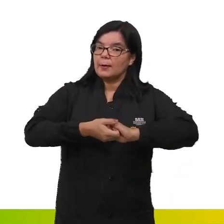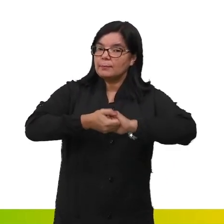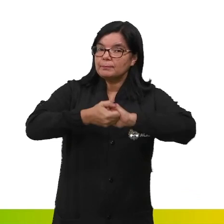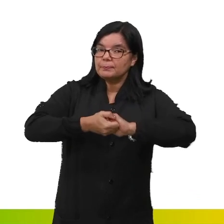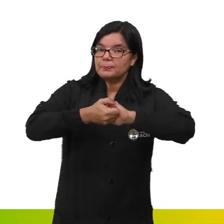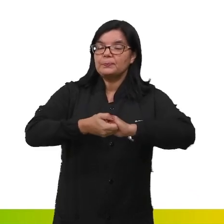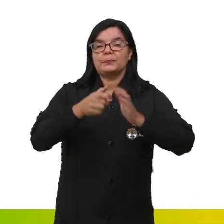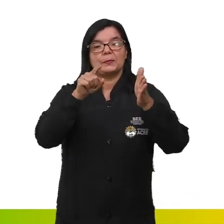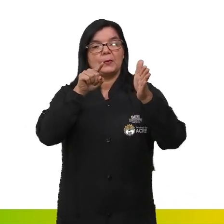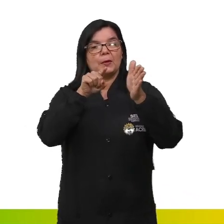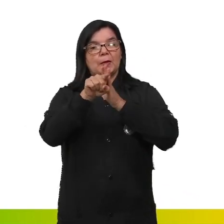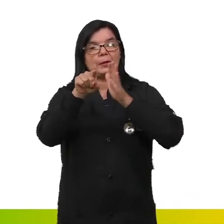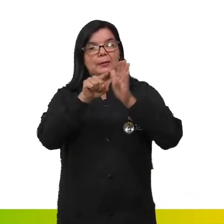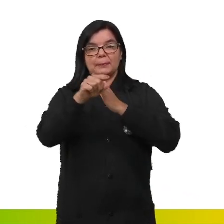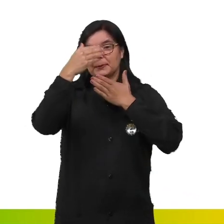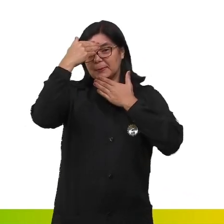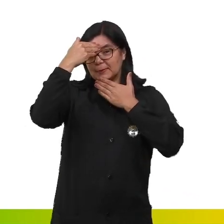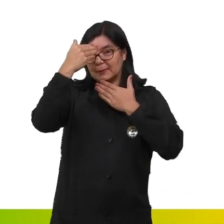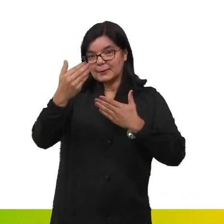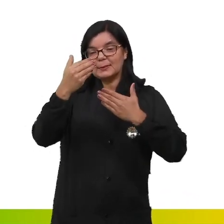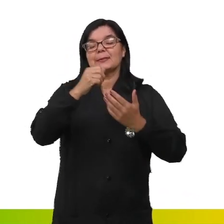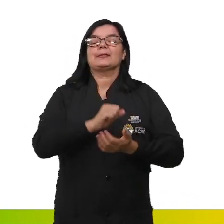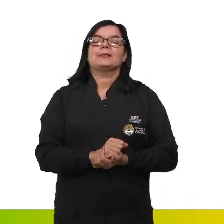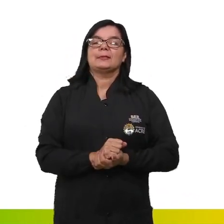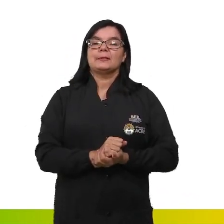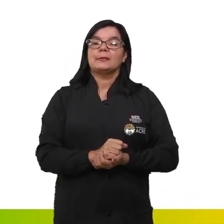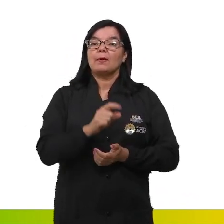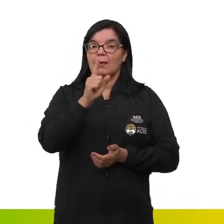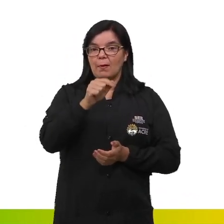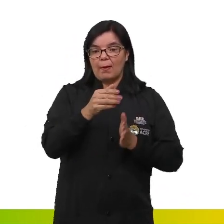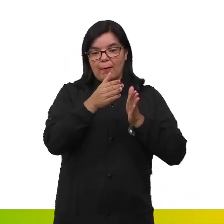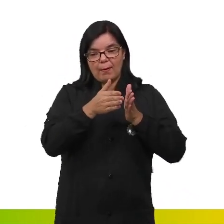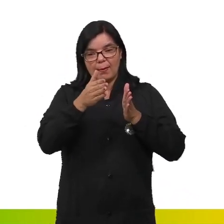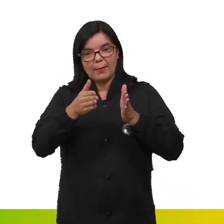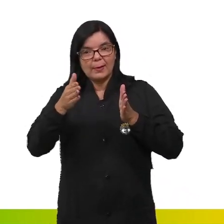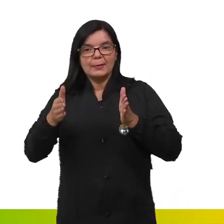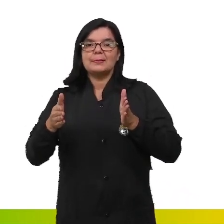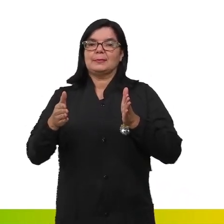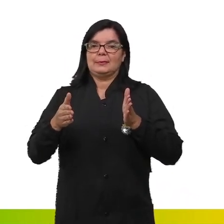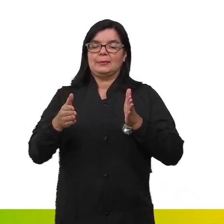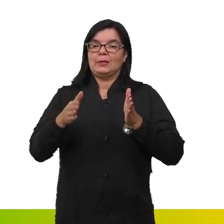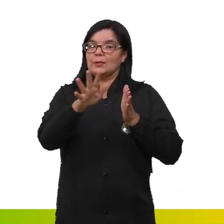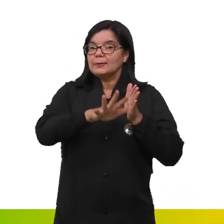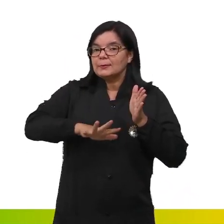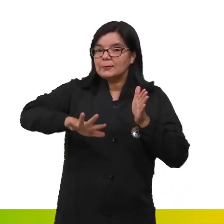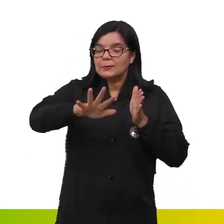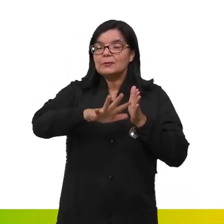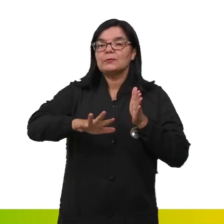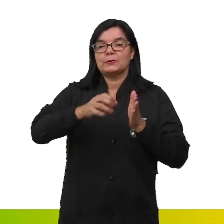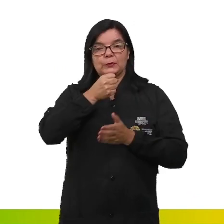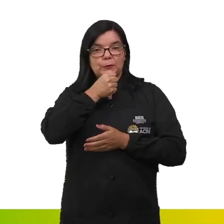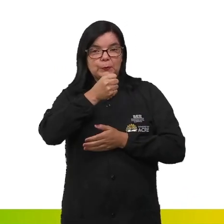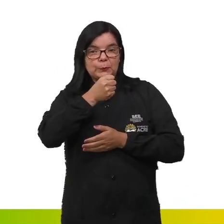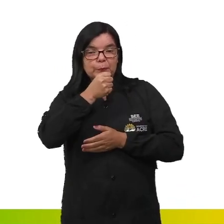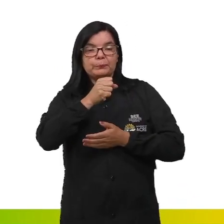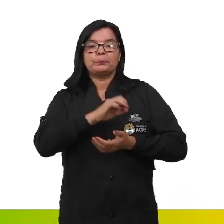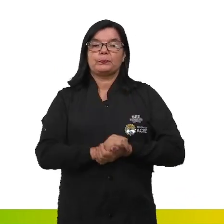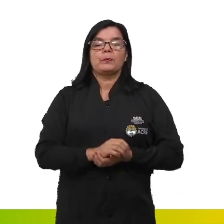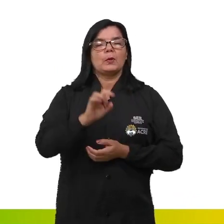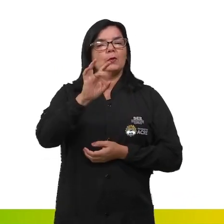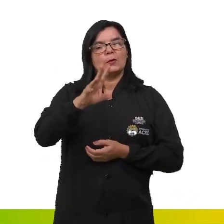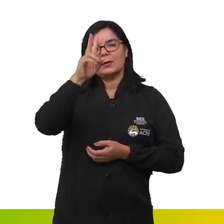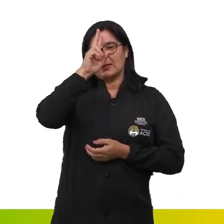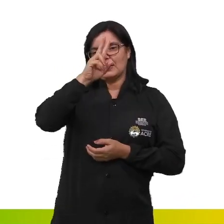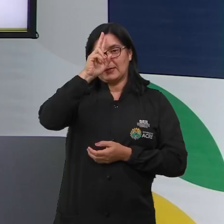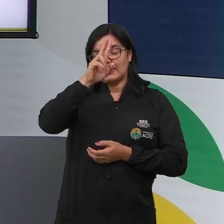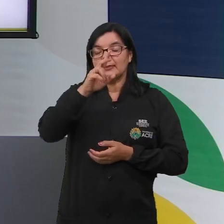saudação, perguntas e agradecimentos. Então, essa é a composição, geralmente, de uma entrevista. Só lembrando